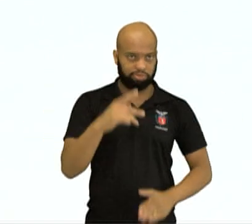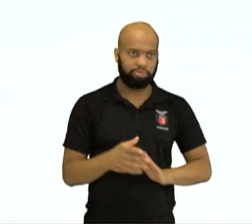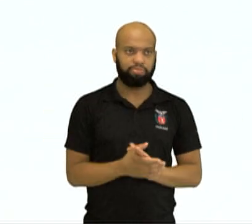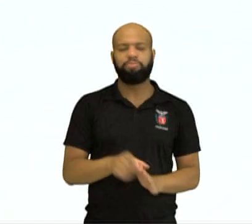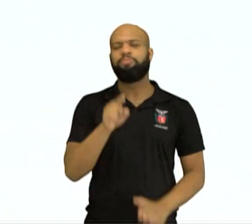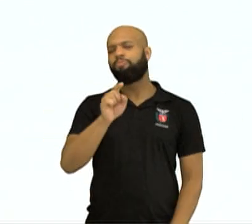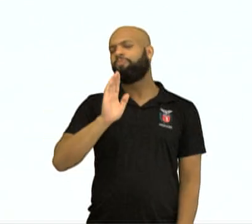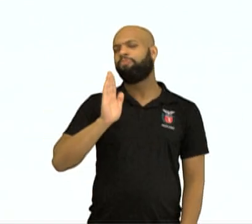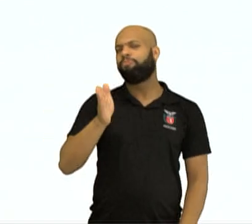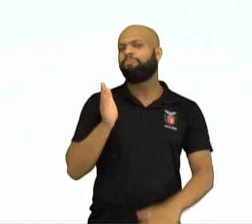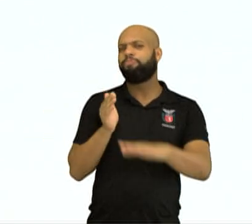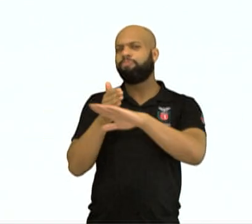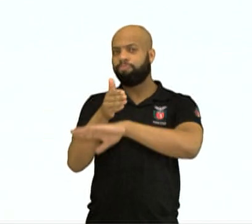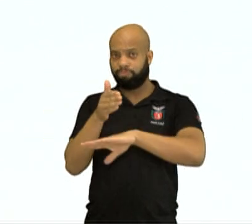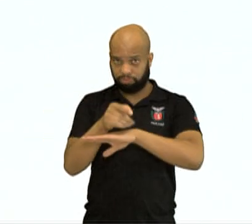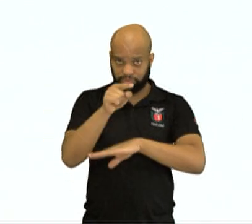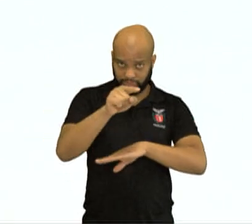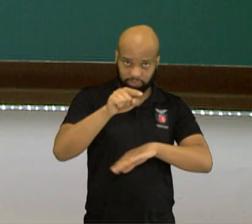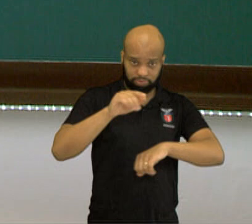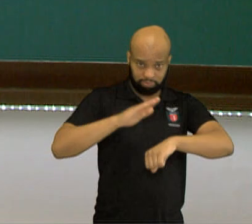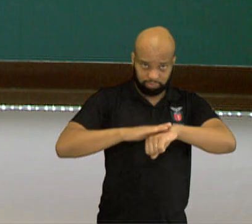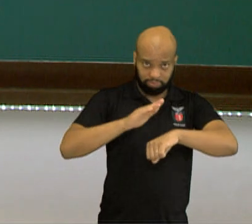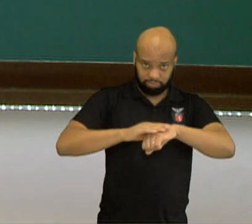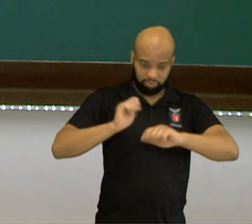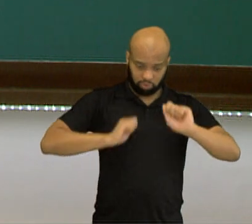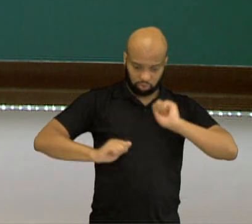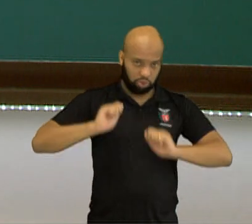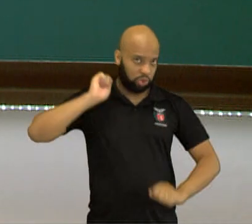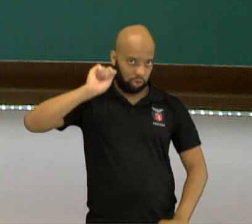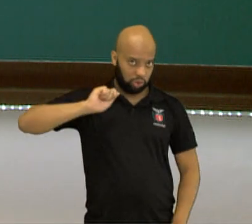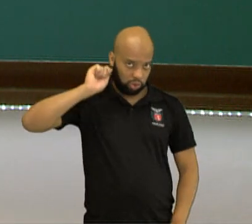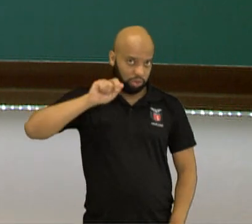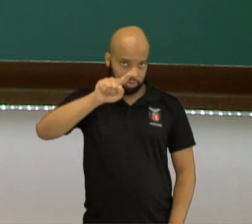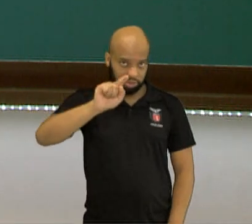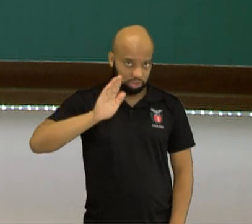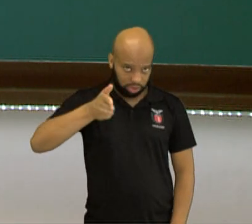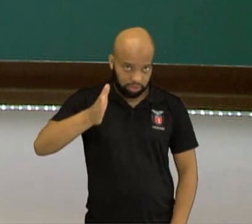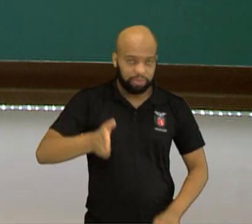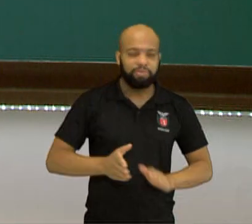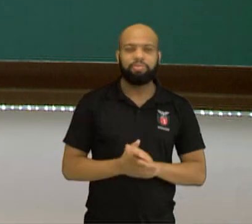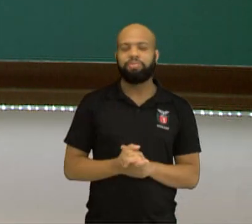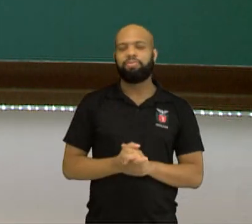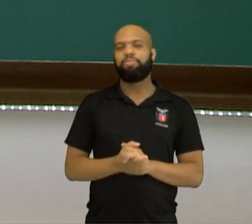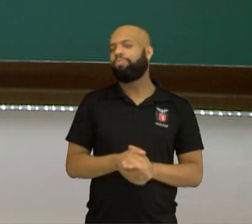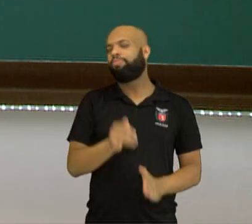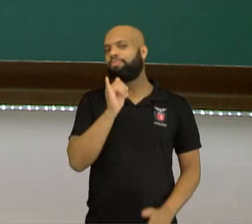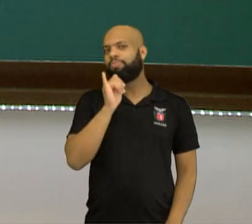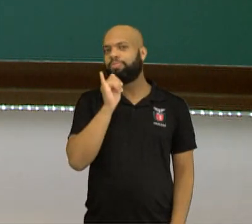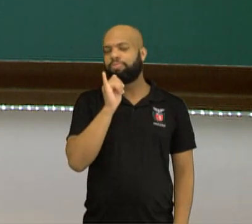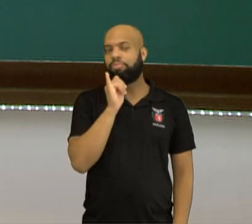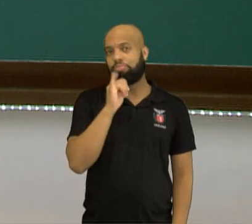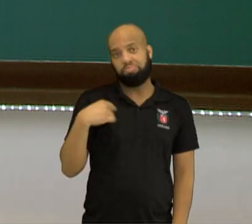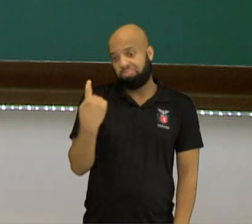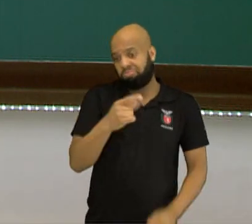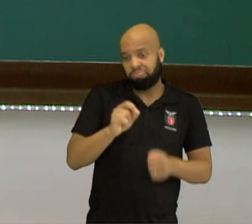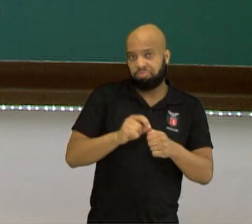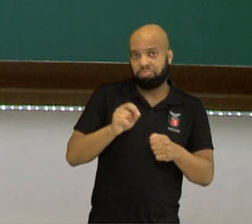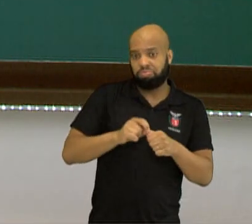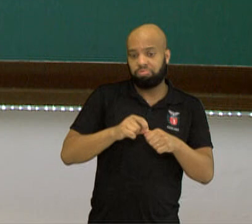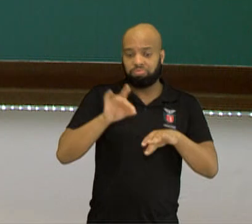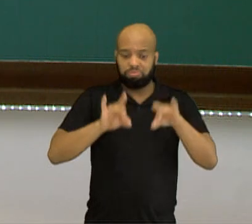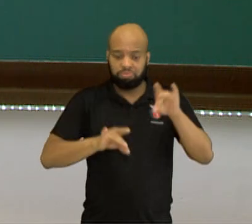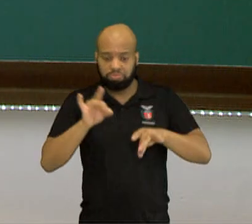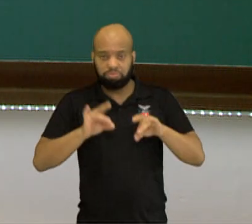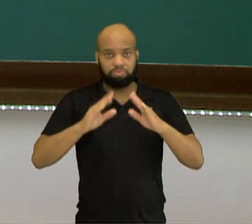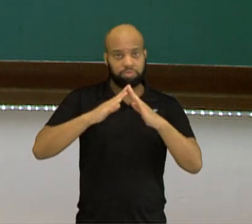já participou de uma encenação teatral? Né? Às vezes a gente participa na escola, na